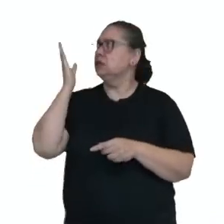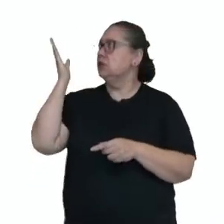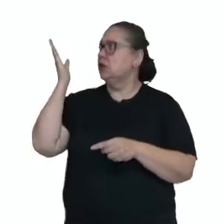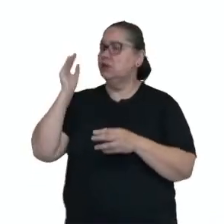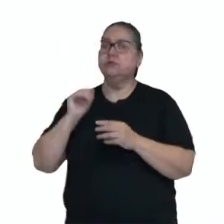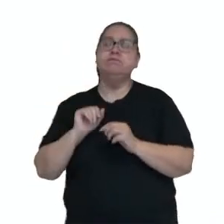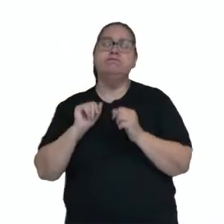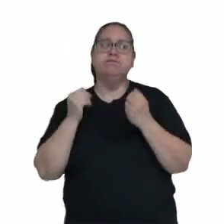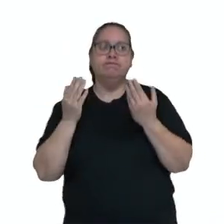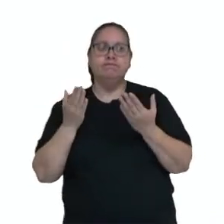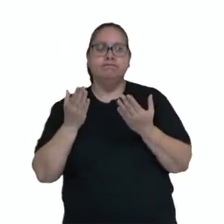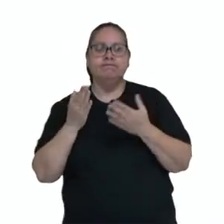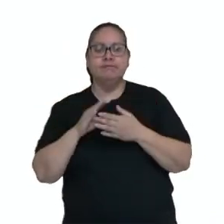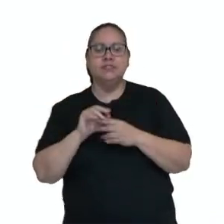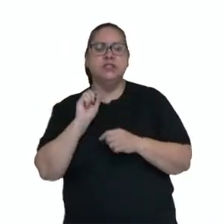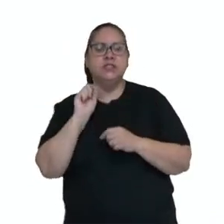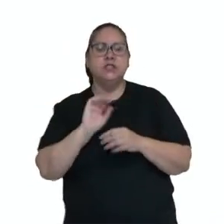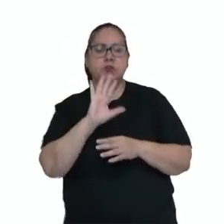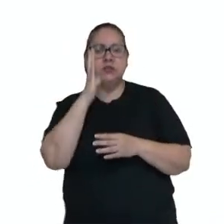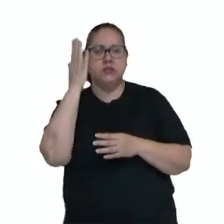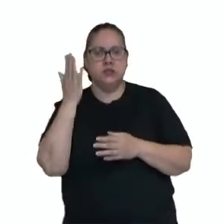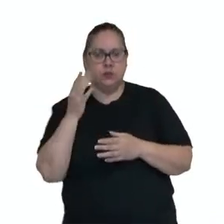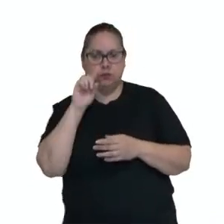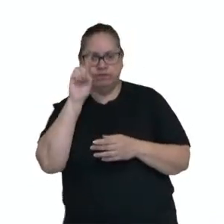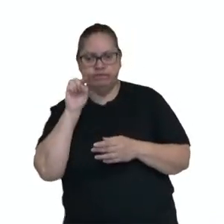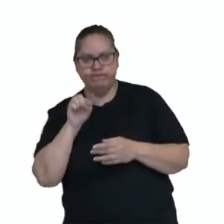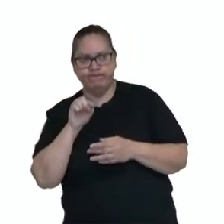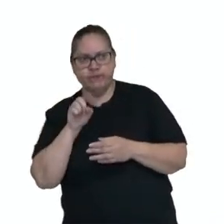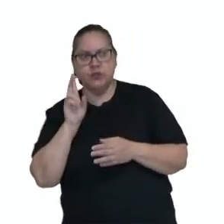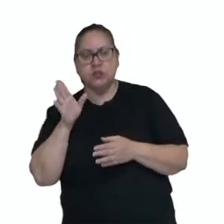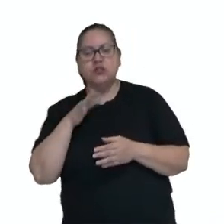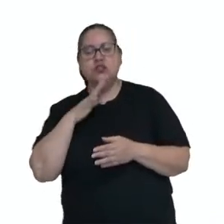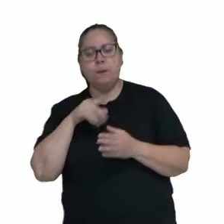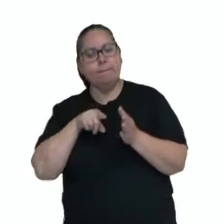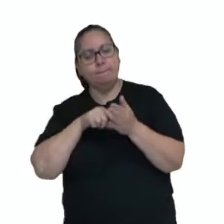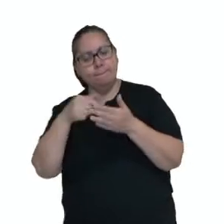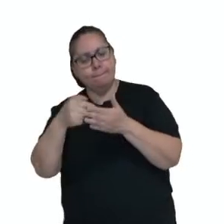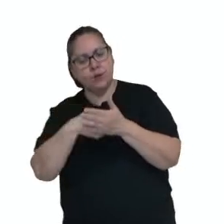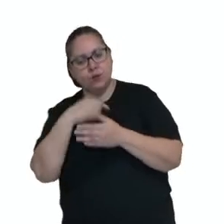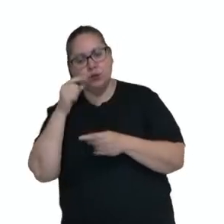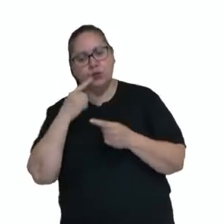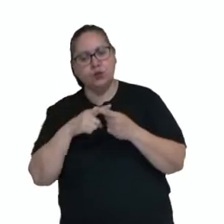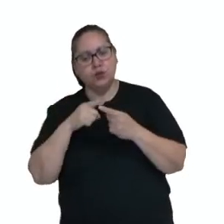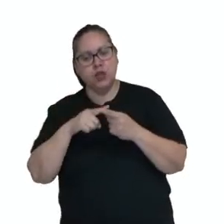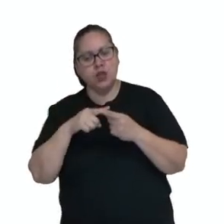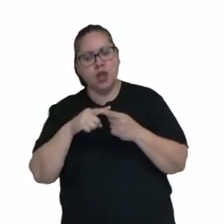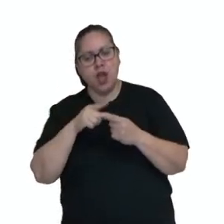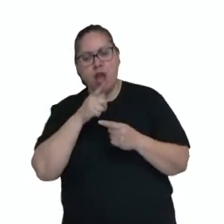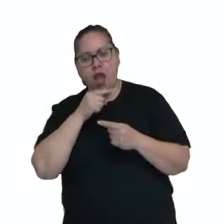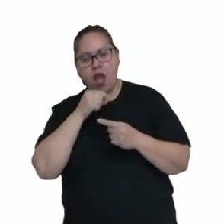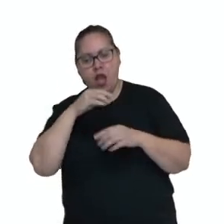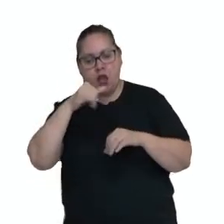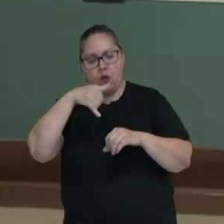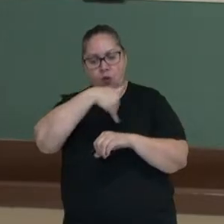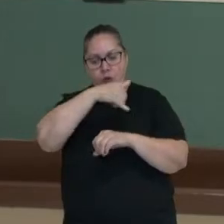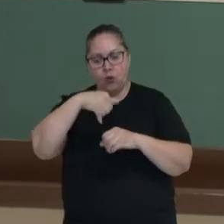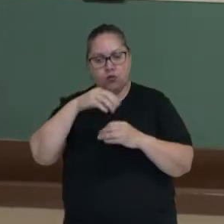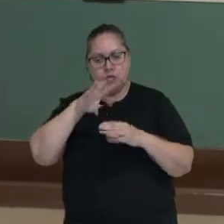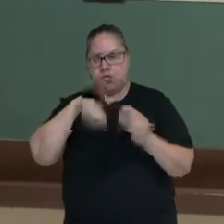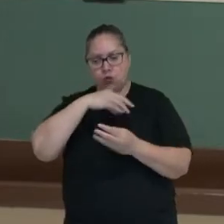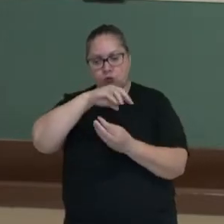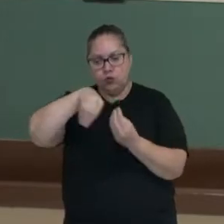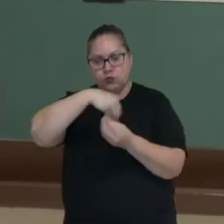essa? O que será que aconteceu? Você já se perguntou por que a água e o óleo não se